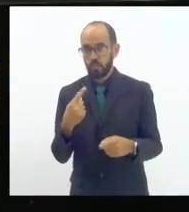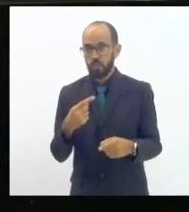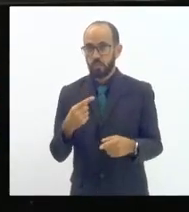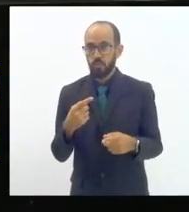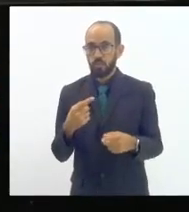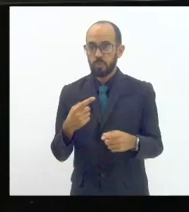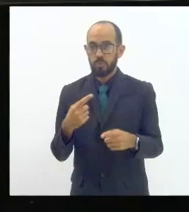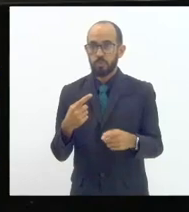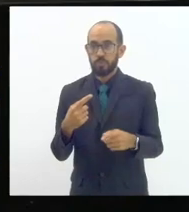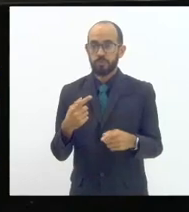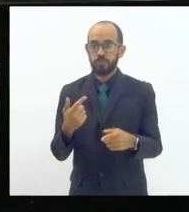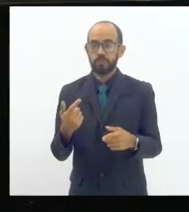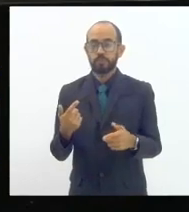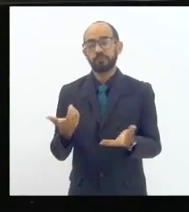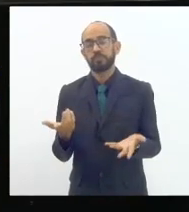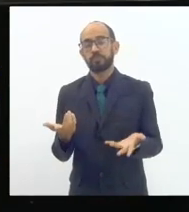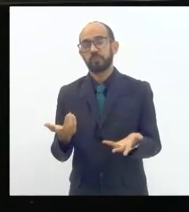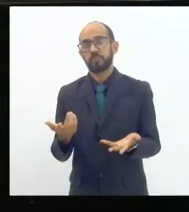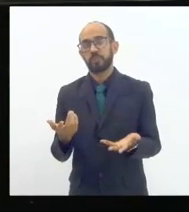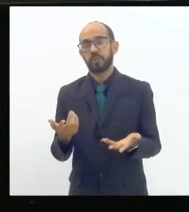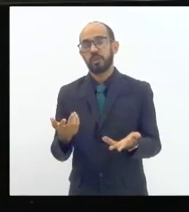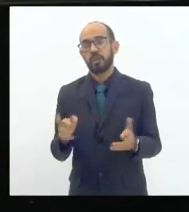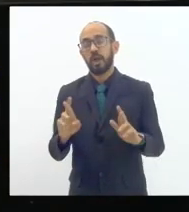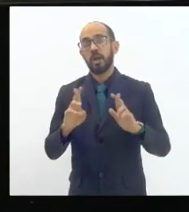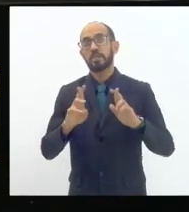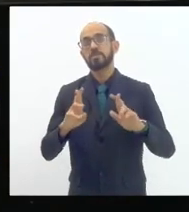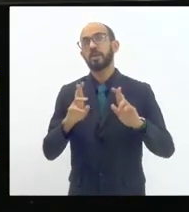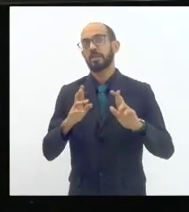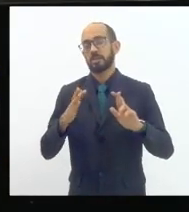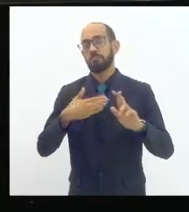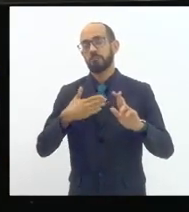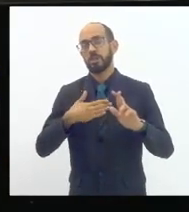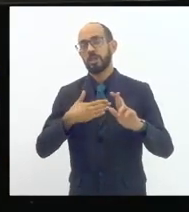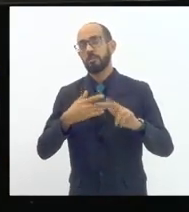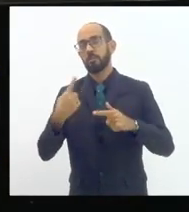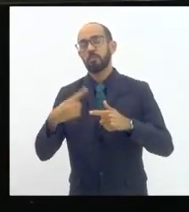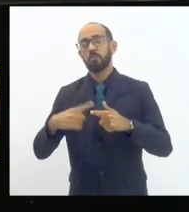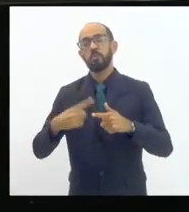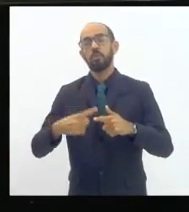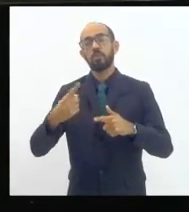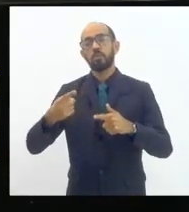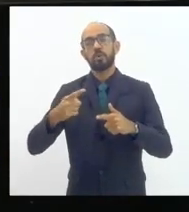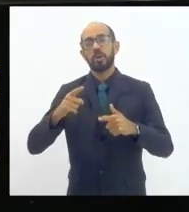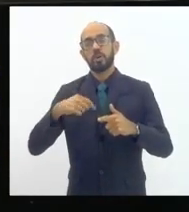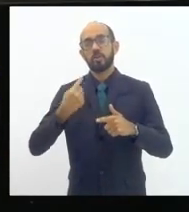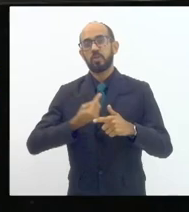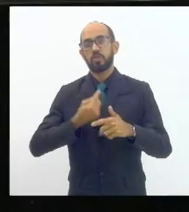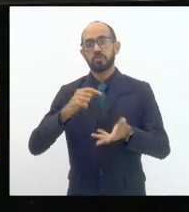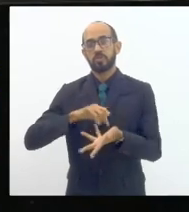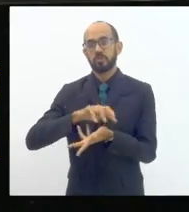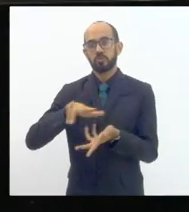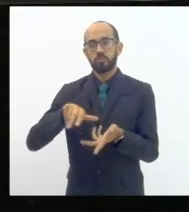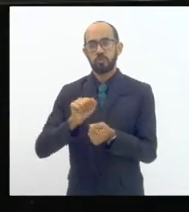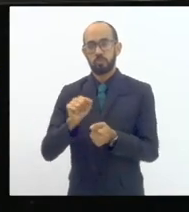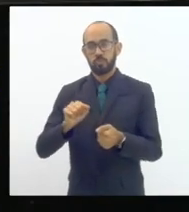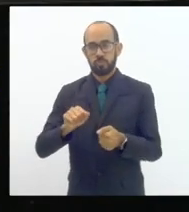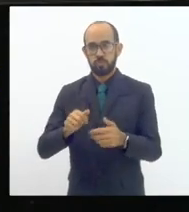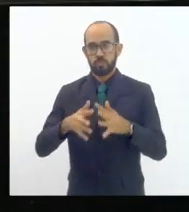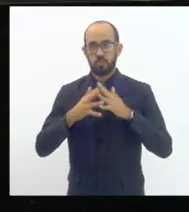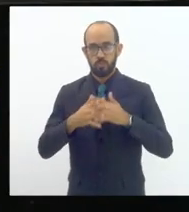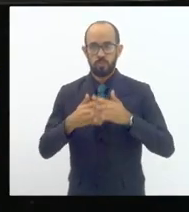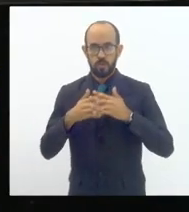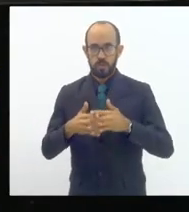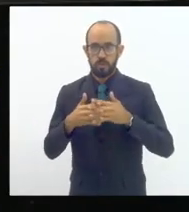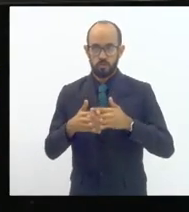como dizendo da minha esperança, porque nós estamos vivendo num mundo muito